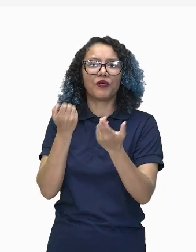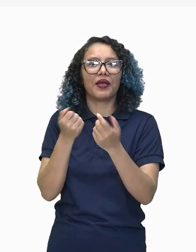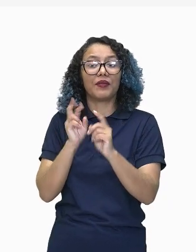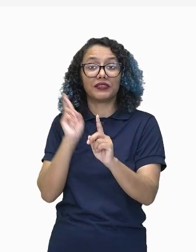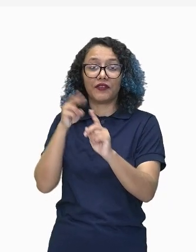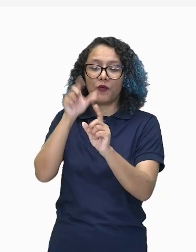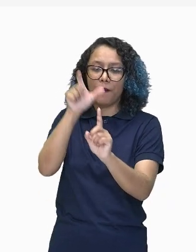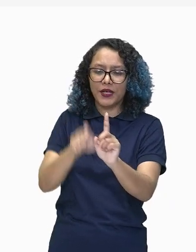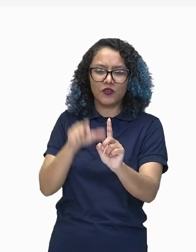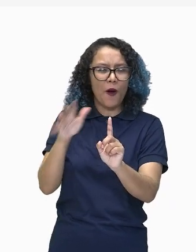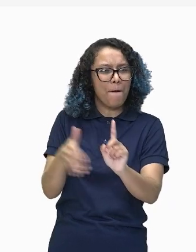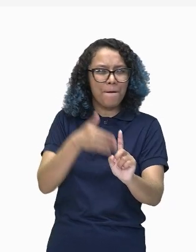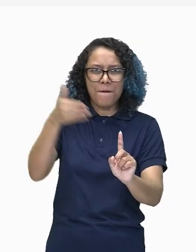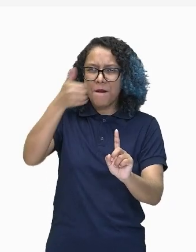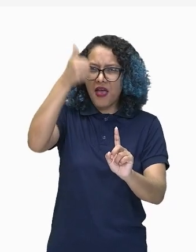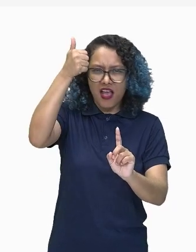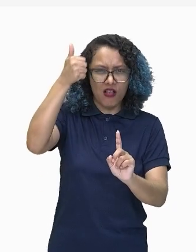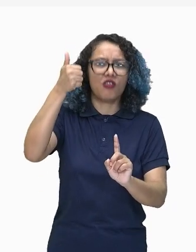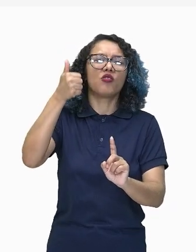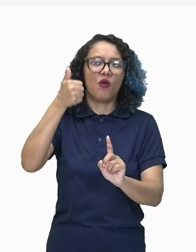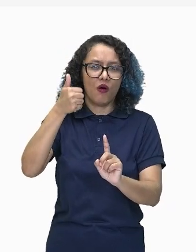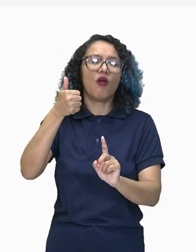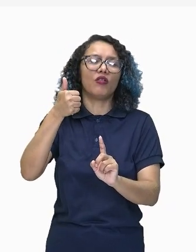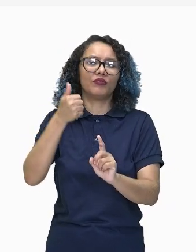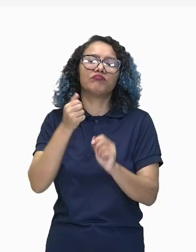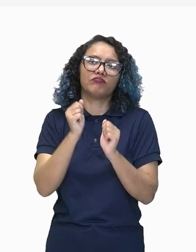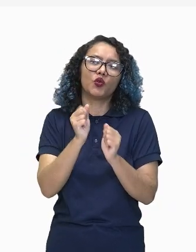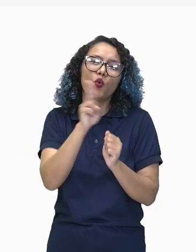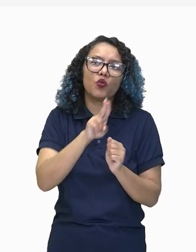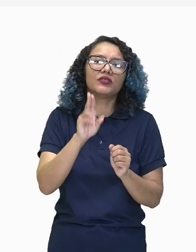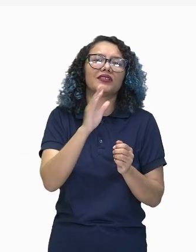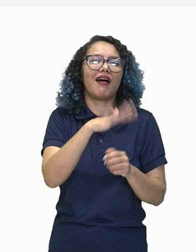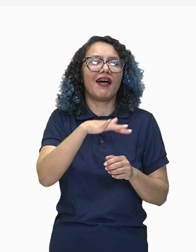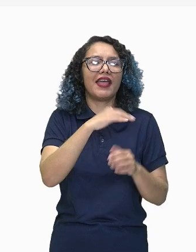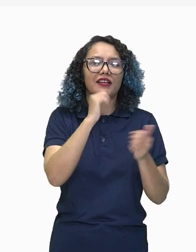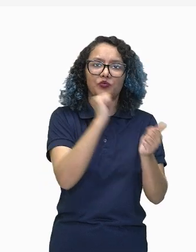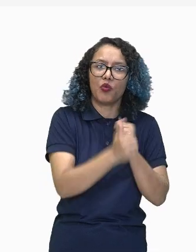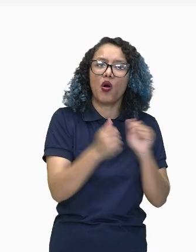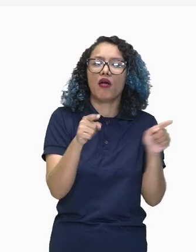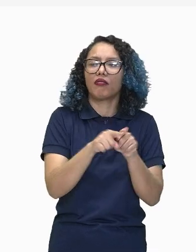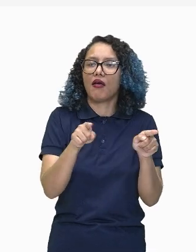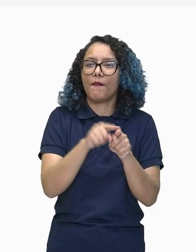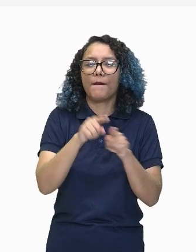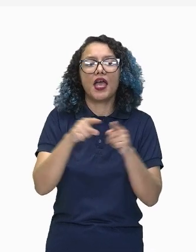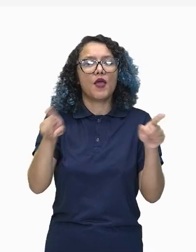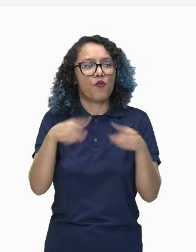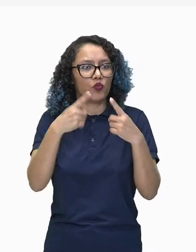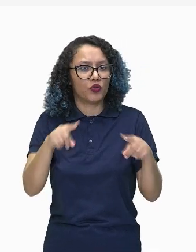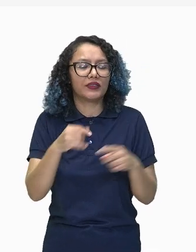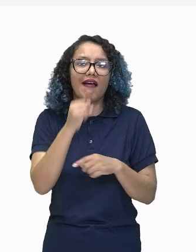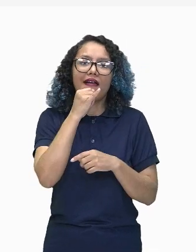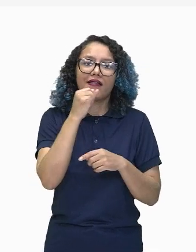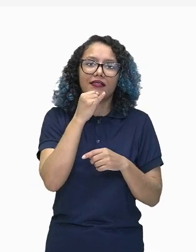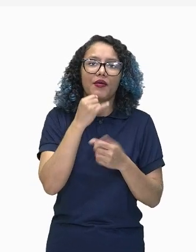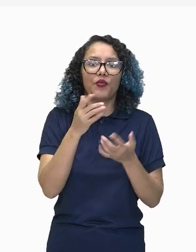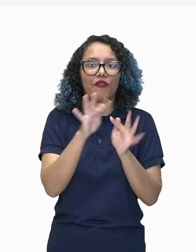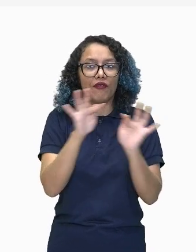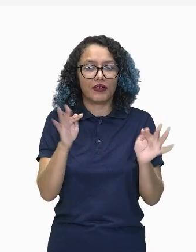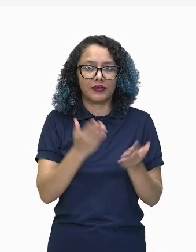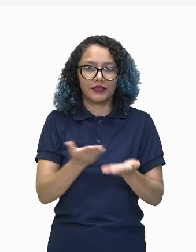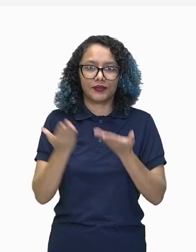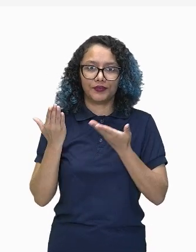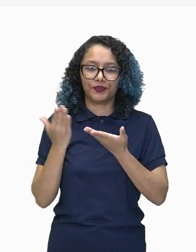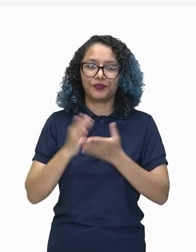de todos os tempos em algo. Muito comum no esporte, na música. Então, vamos ver esse exemplo aqui, ó.